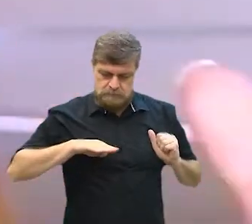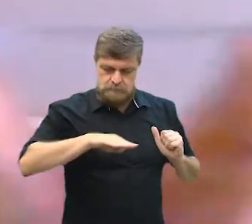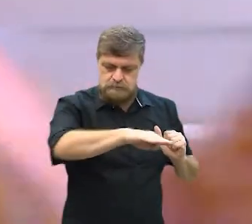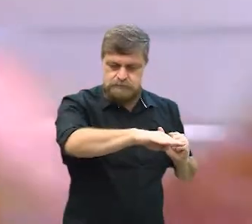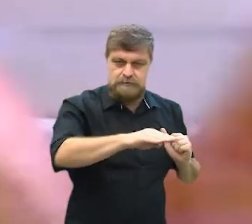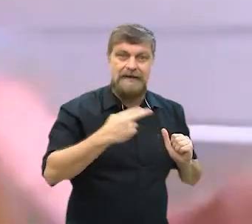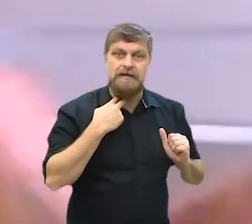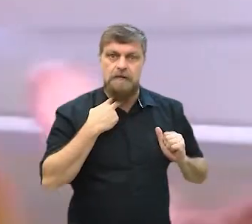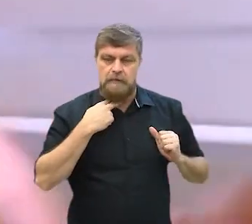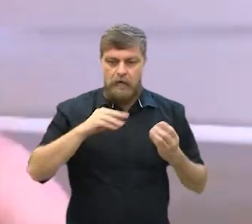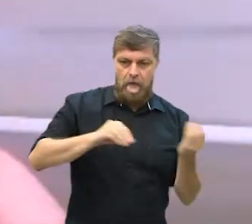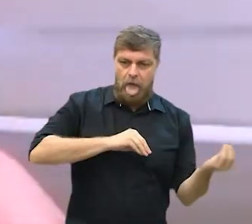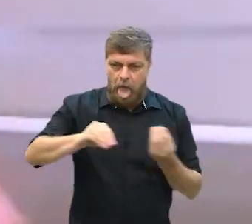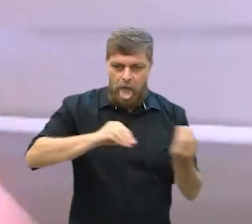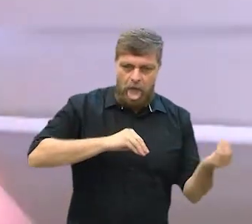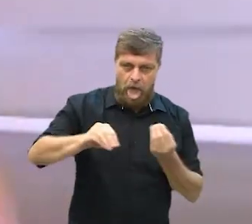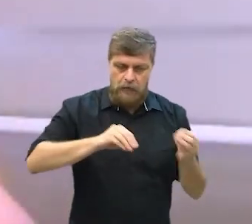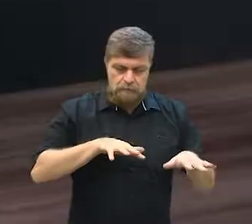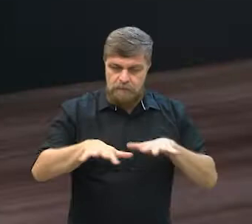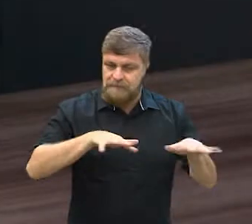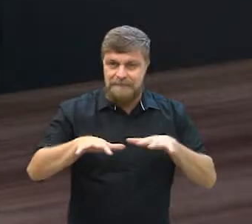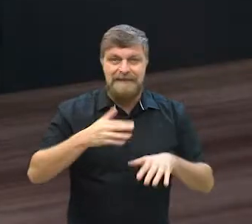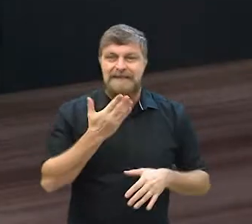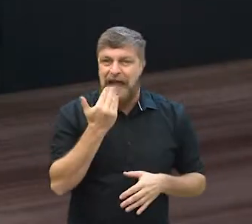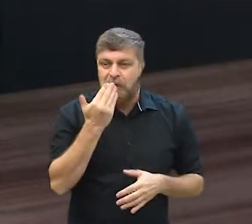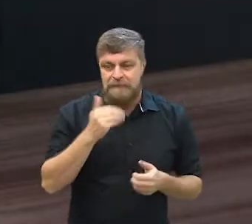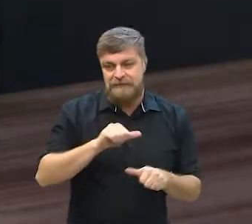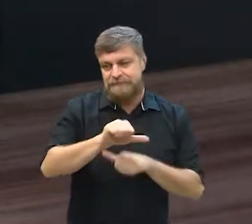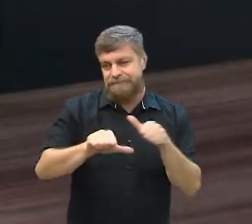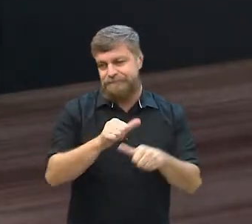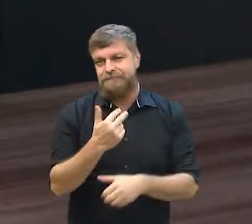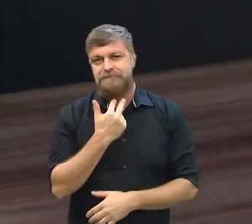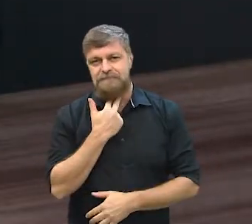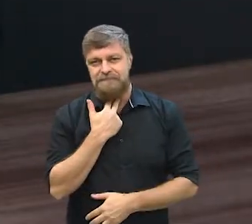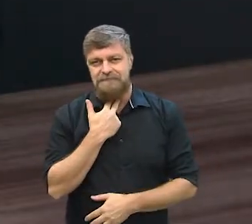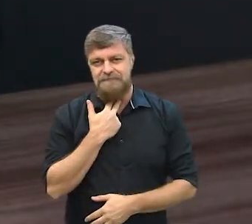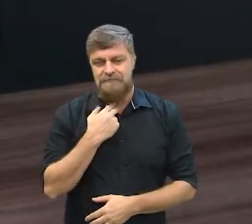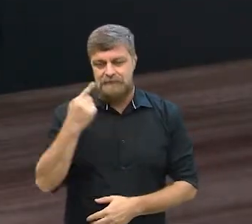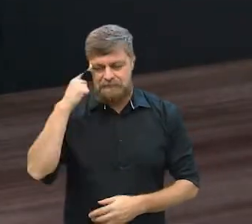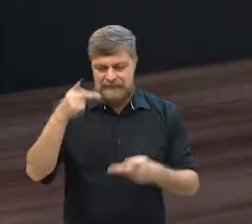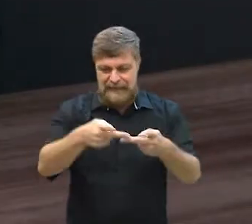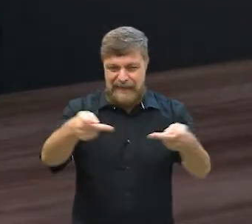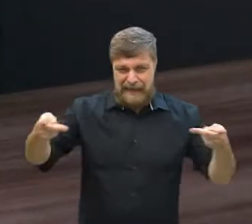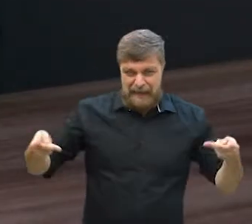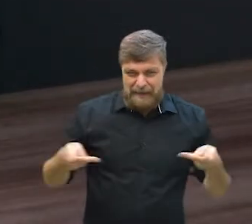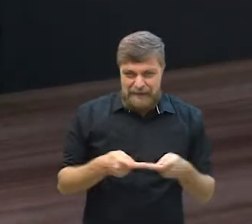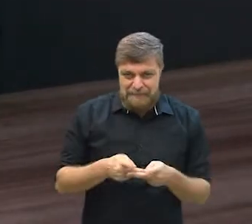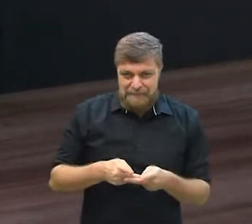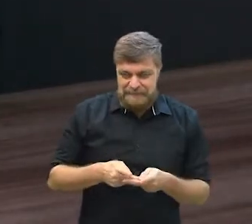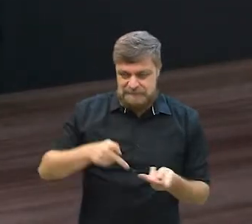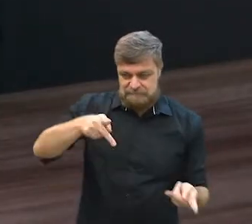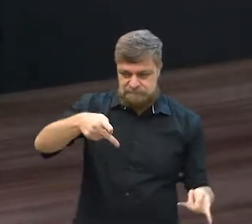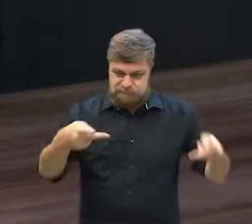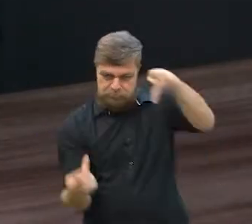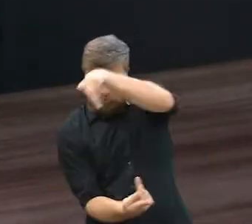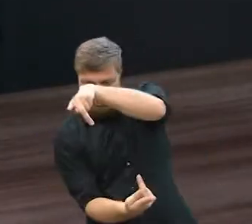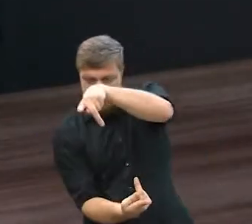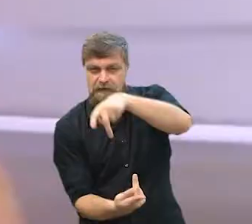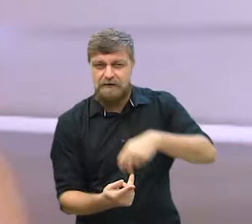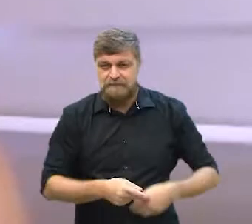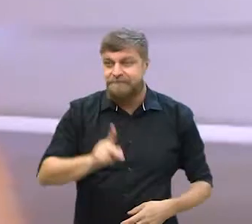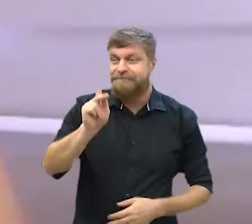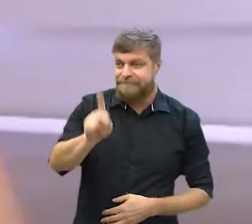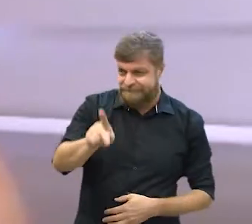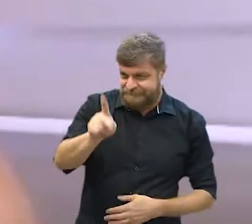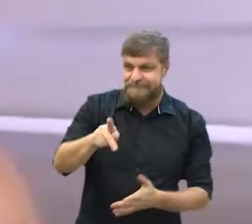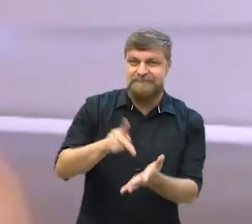certeza que aquilo não vai se movimentar durante a entrega. Porque antigamente tinha aquela ideia de que você pede a pizza, ela chega toda revirada, né?